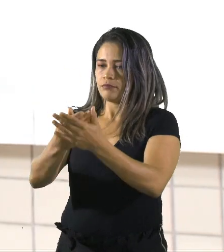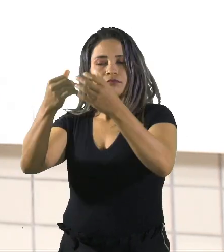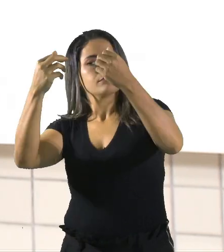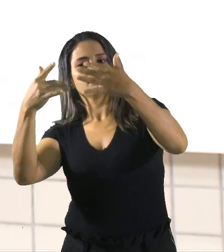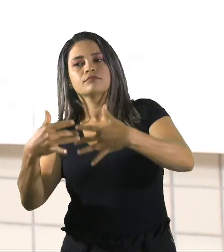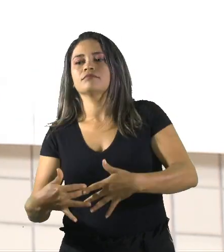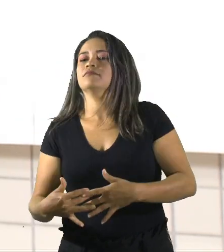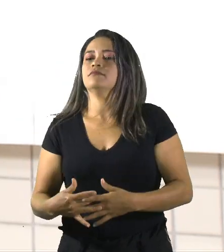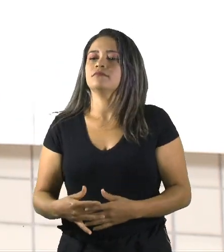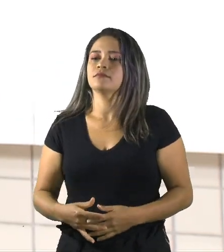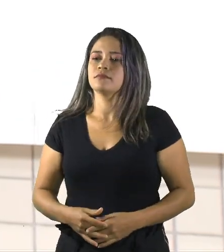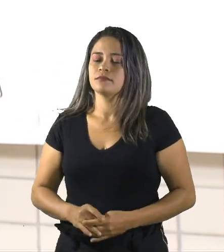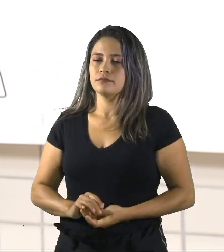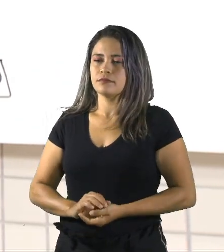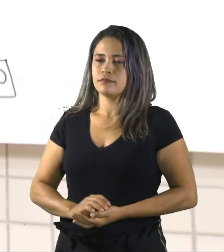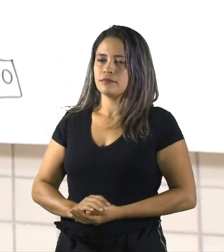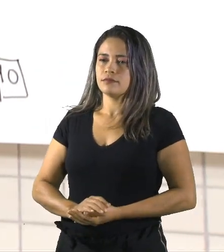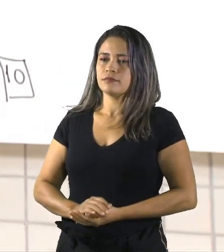Mas,